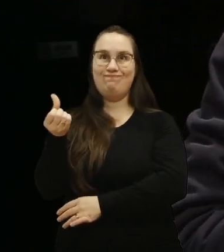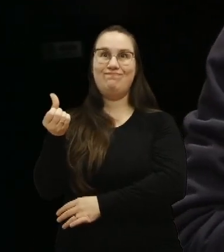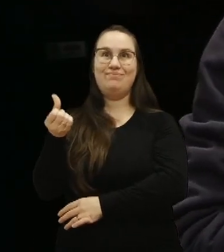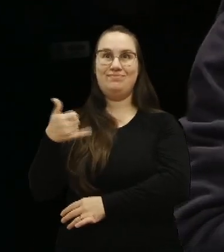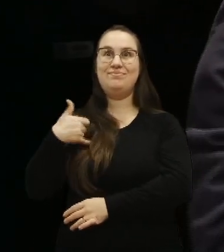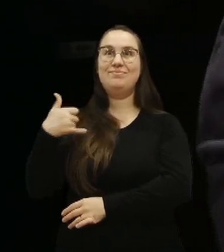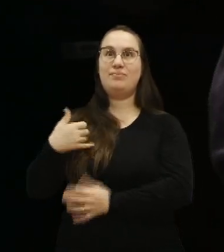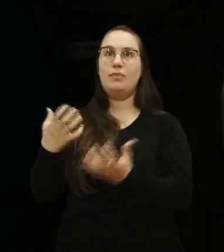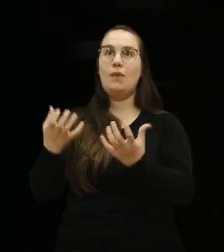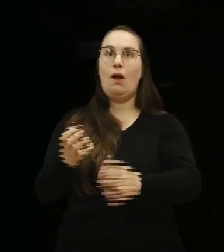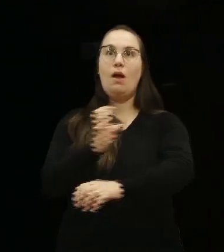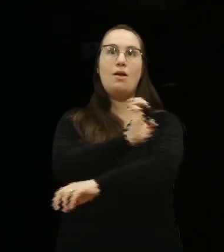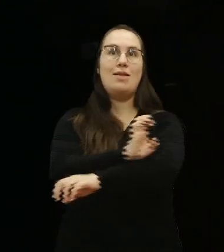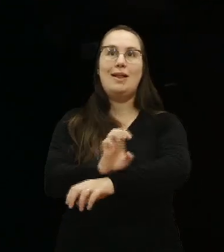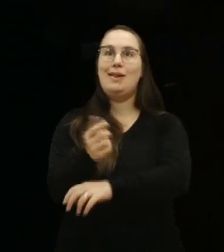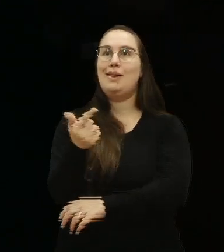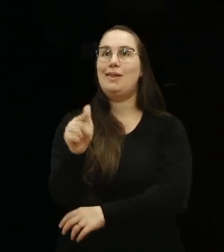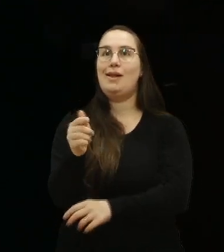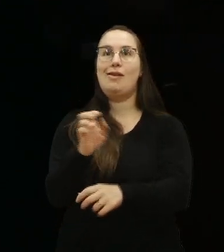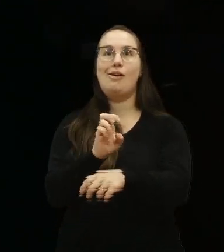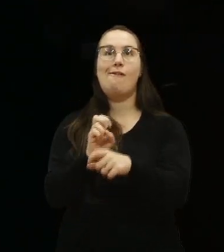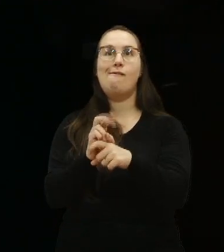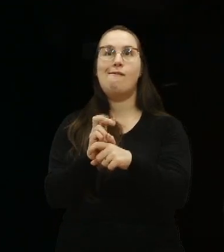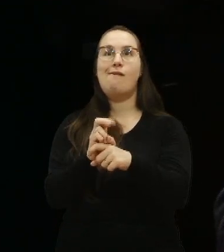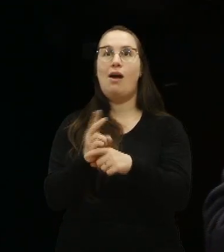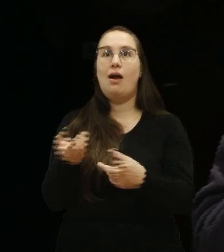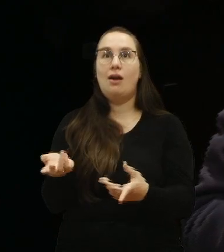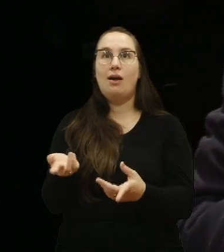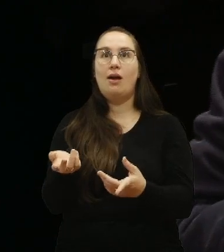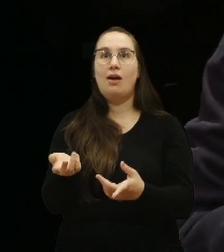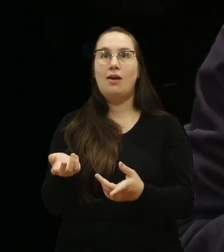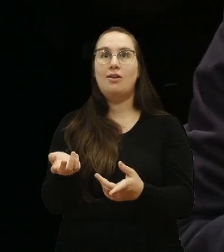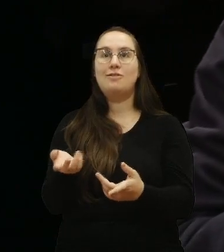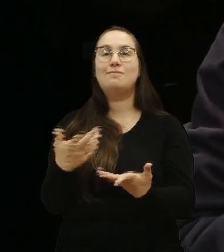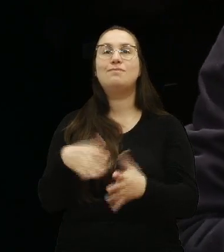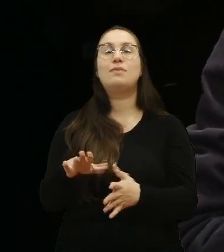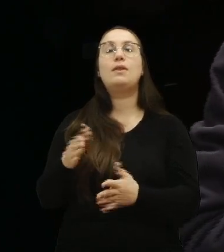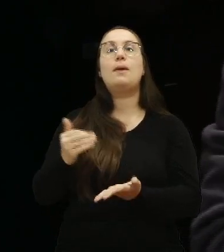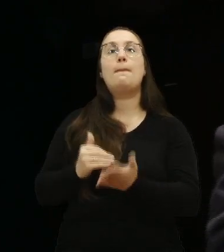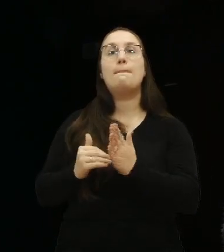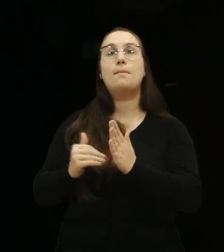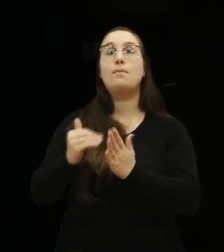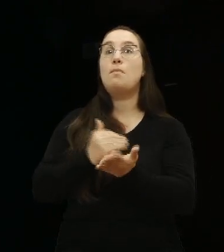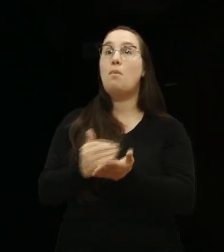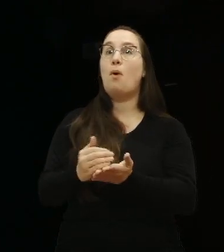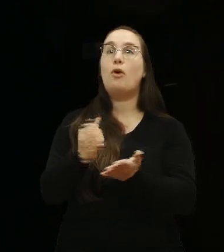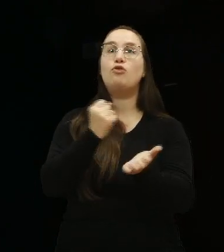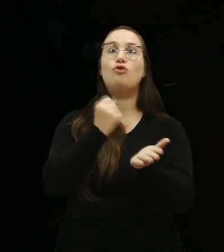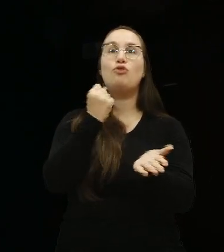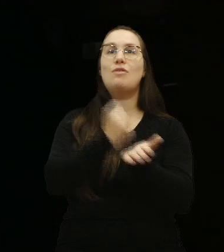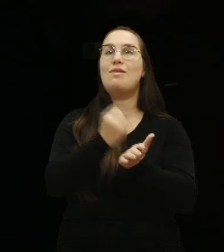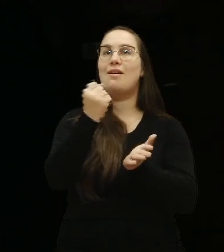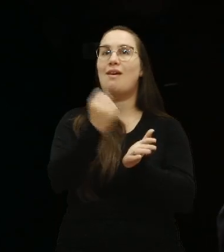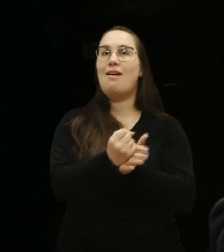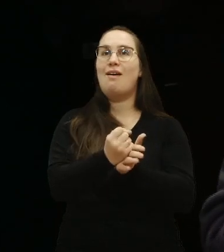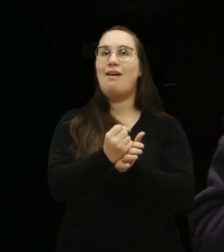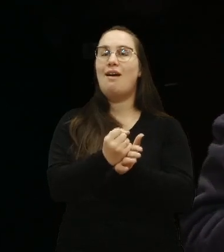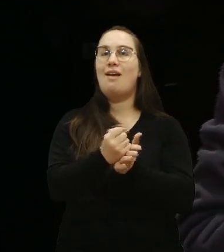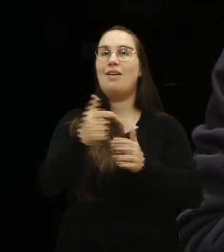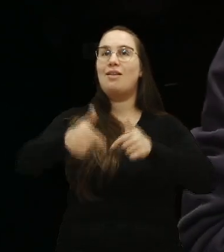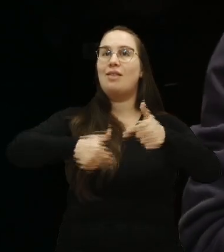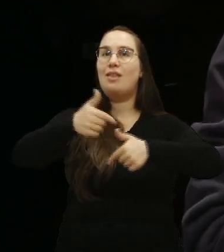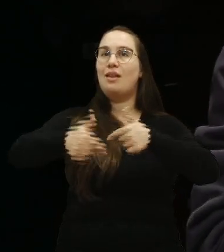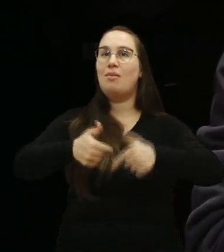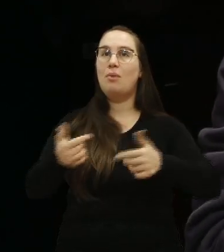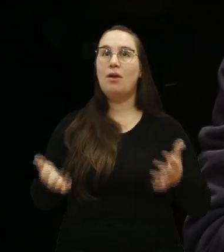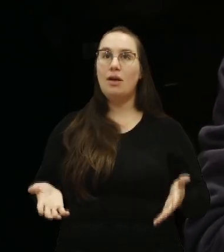fazer o estágio, não tem vaga de estágio para todo mundo. A partir de 16 já pode ter, inclusive, carteira assinada. É a nossa lei, foram avanços